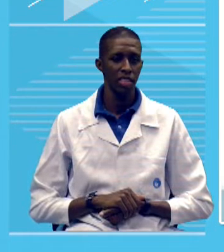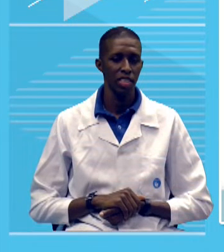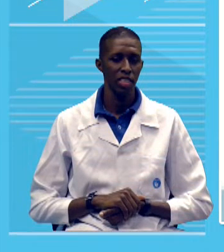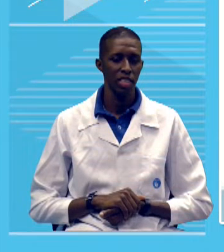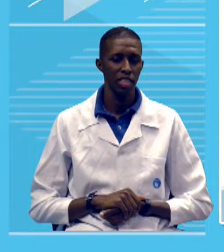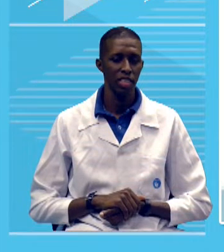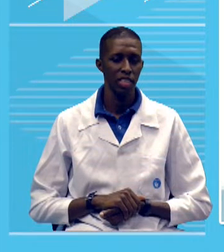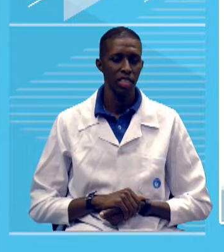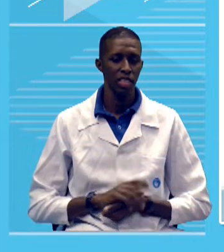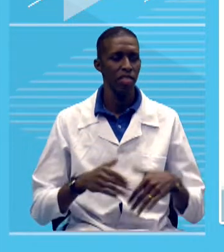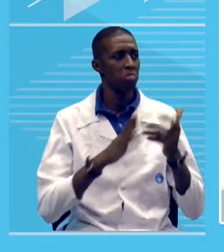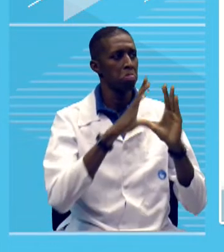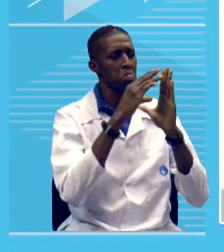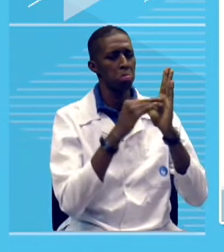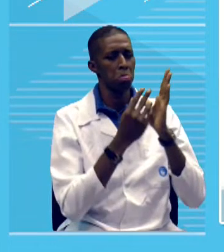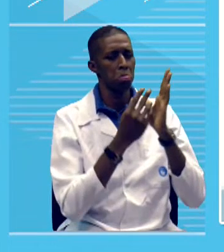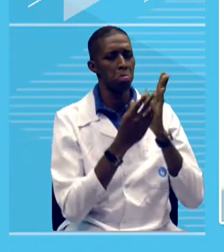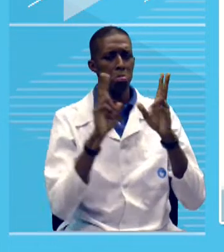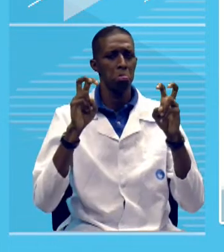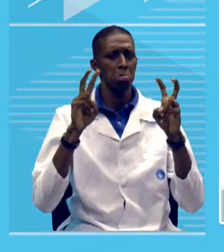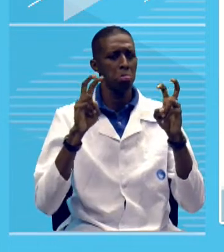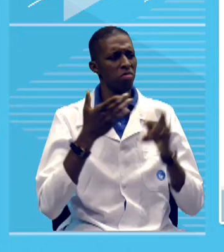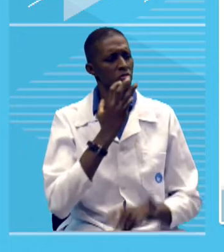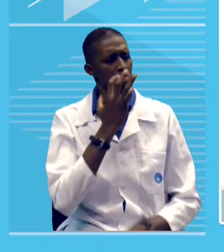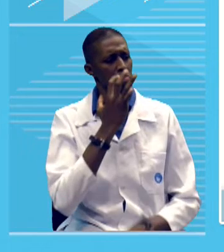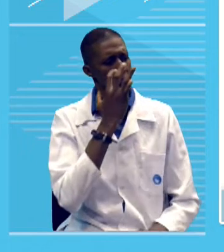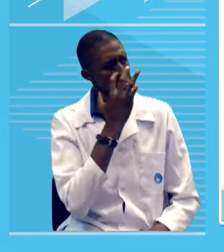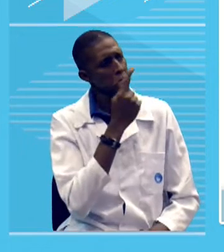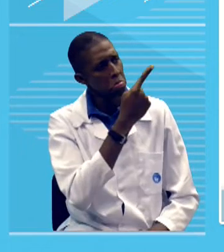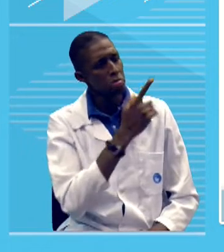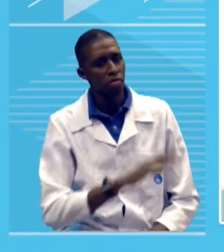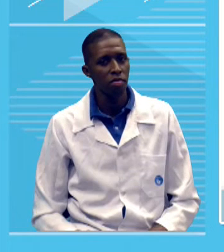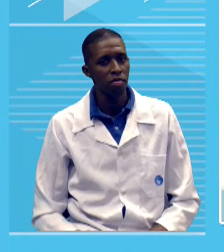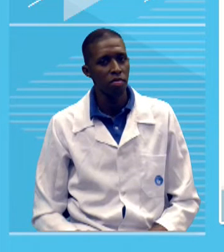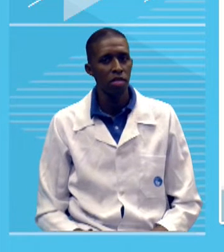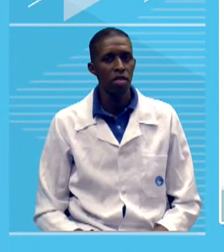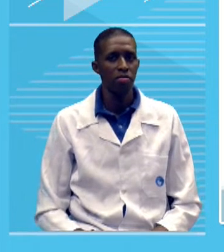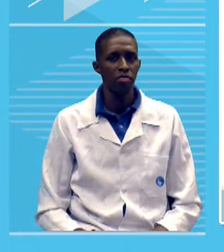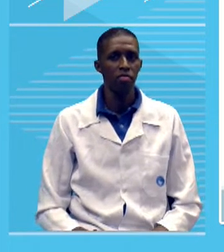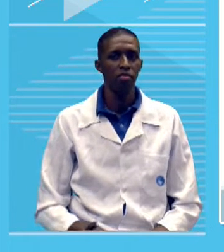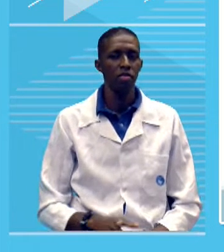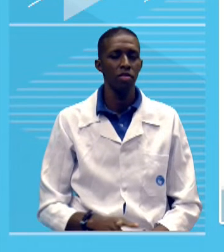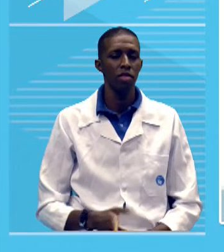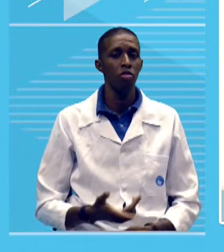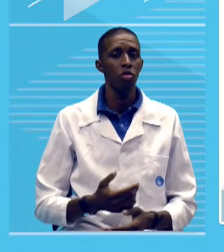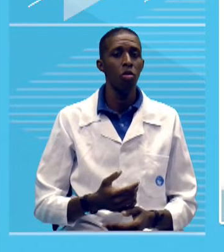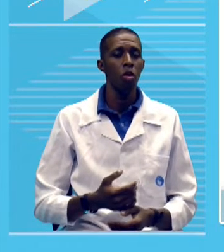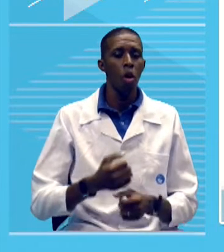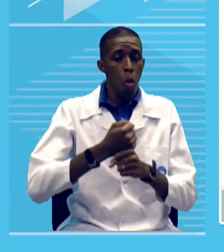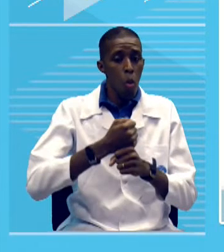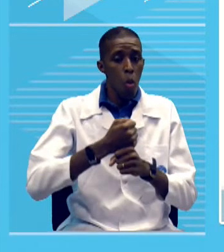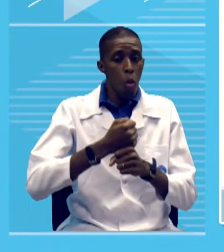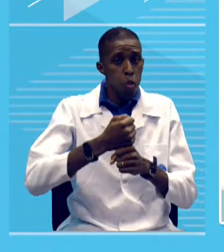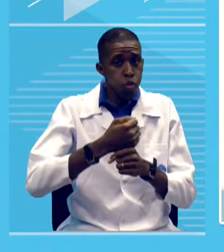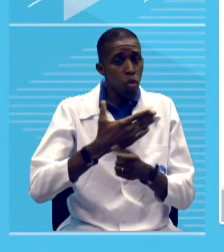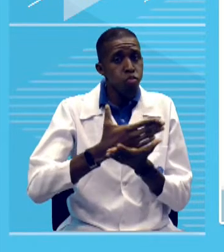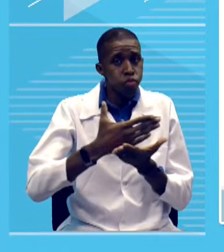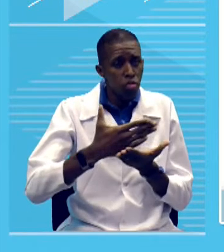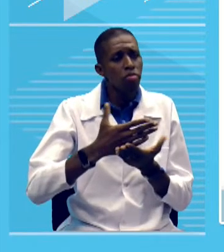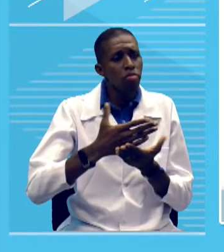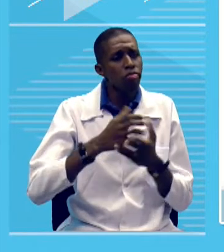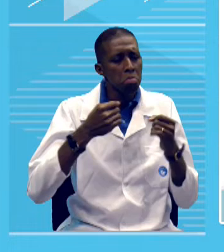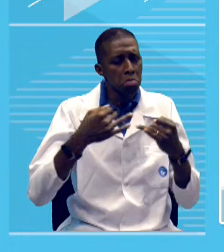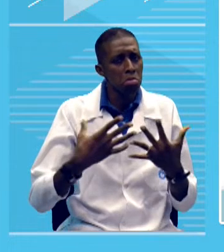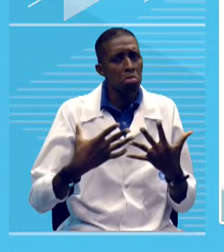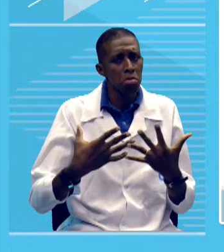o Sante trabalhamos no início do ano tá bom aquela primeiro semestre na verdade não é aquela visão Ambiental de